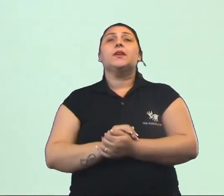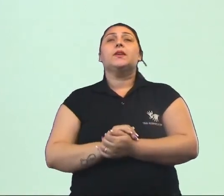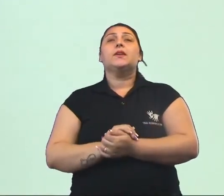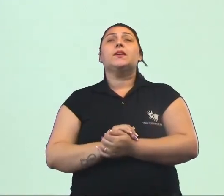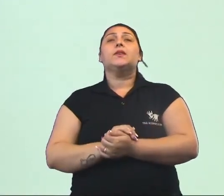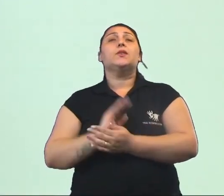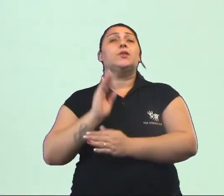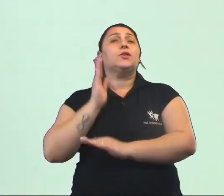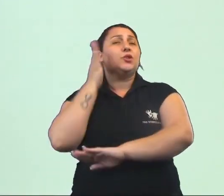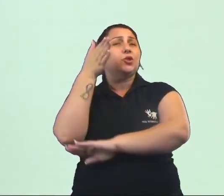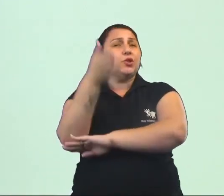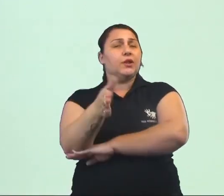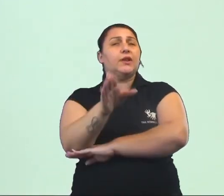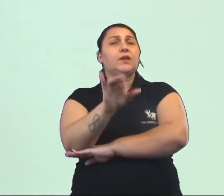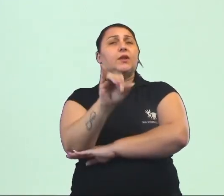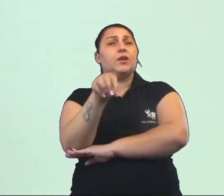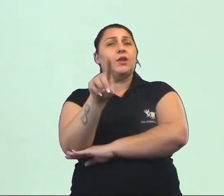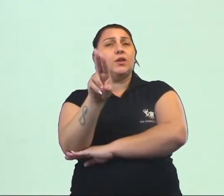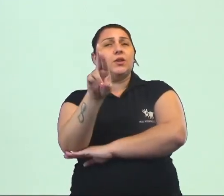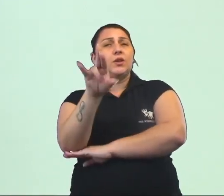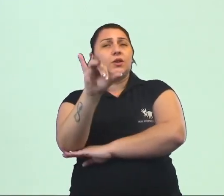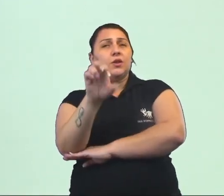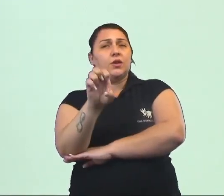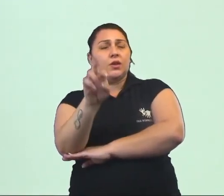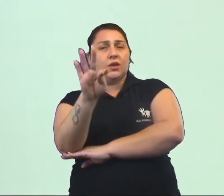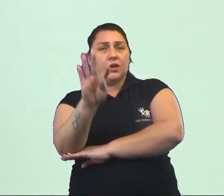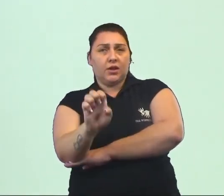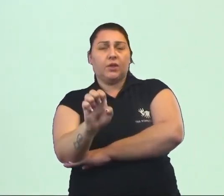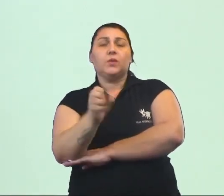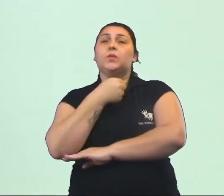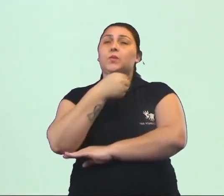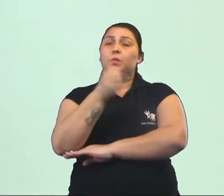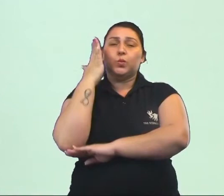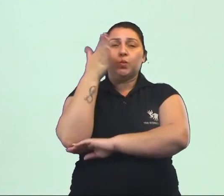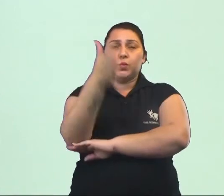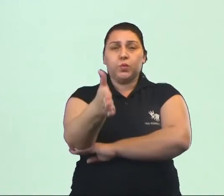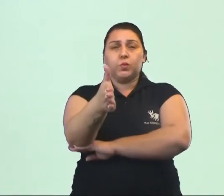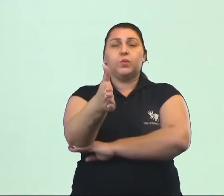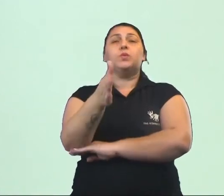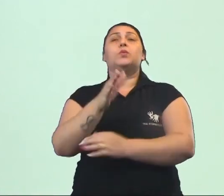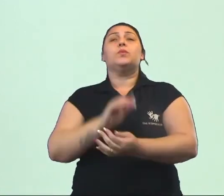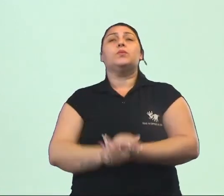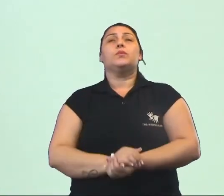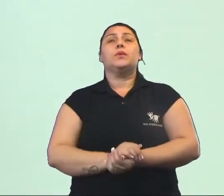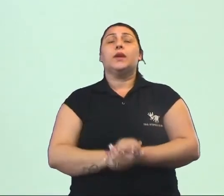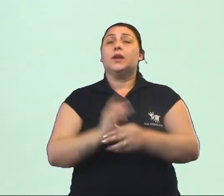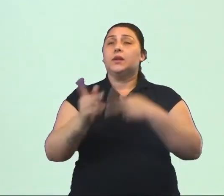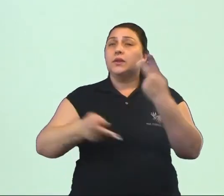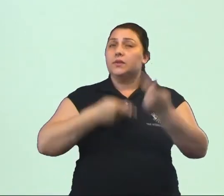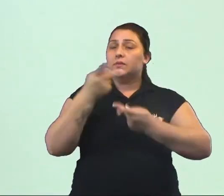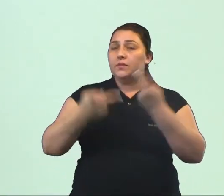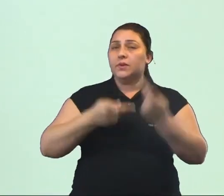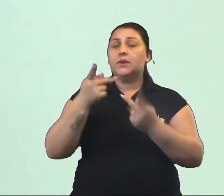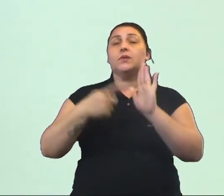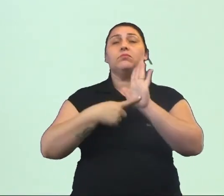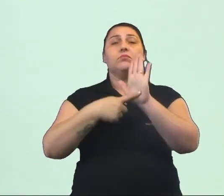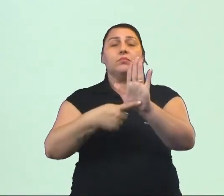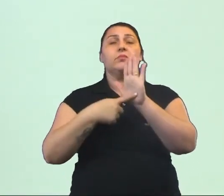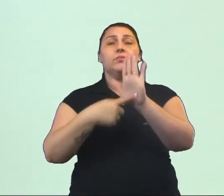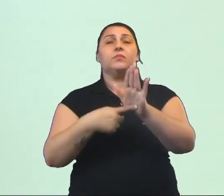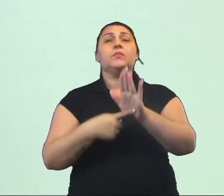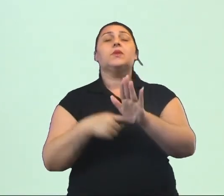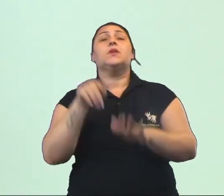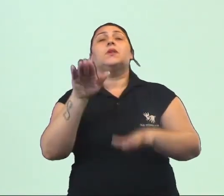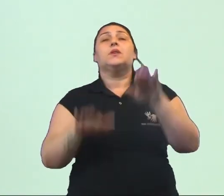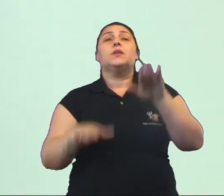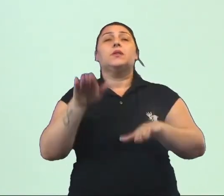e indireto. Na entrevista, nós temos o discurso direto, ou seja, as falas elas são apresentadas